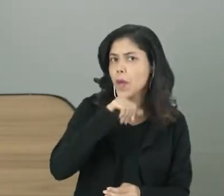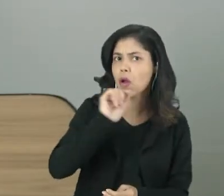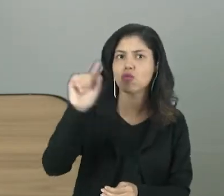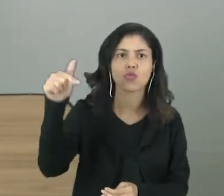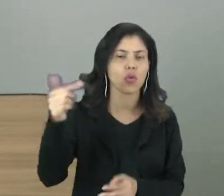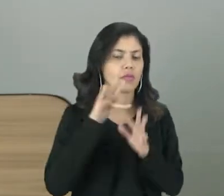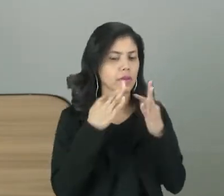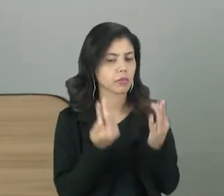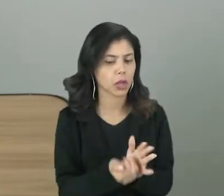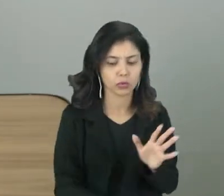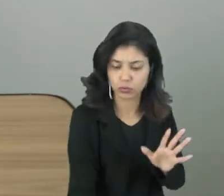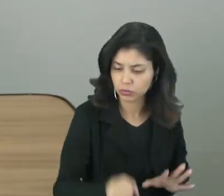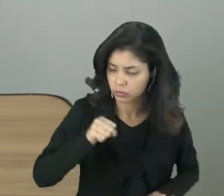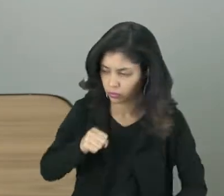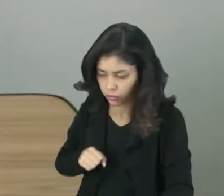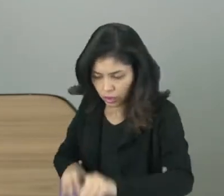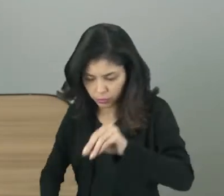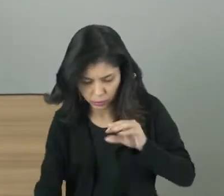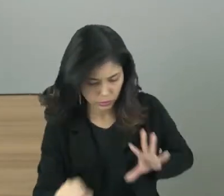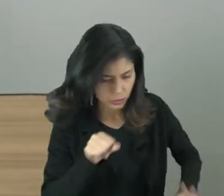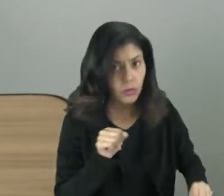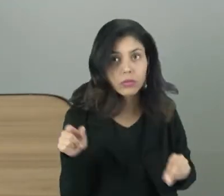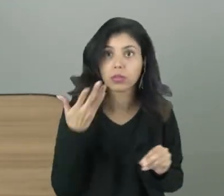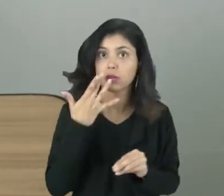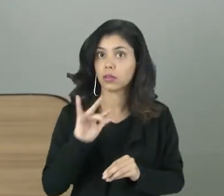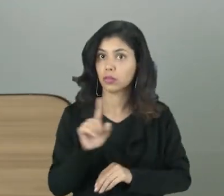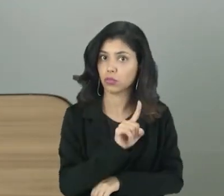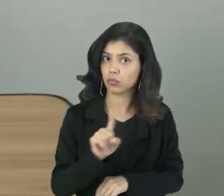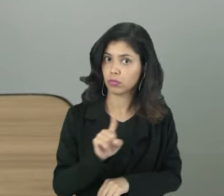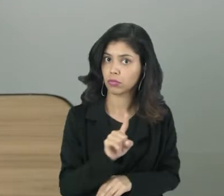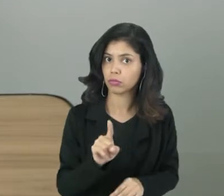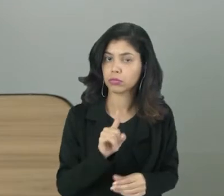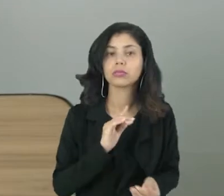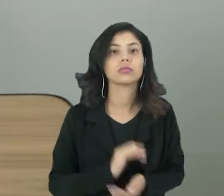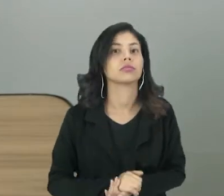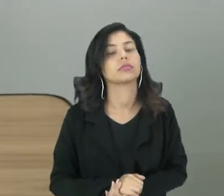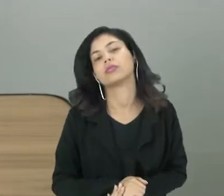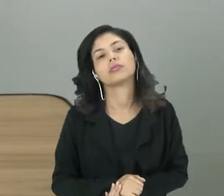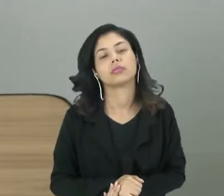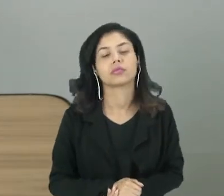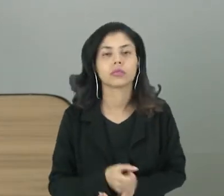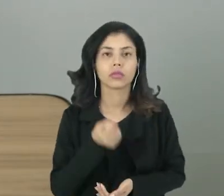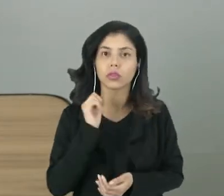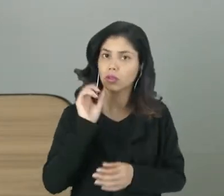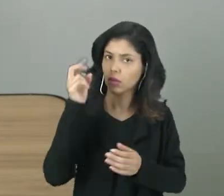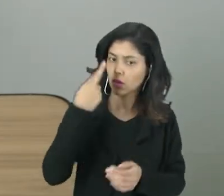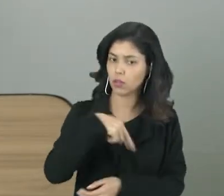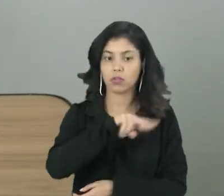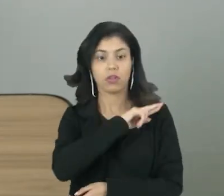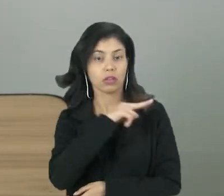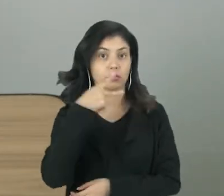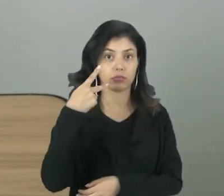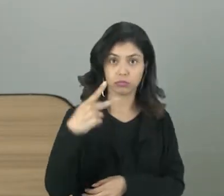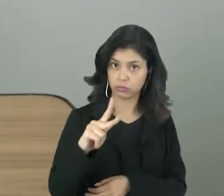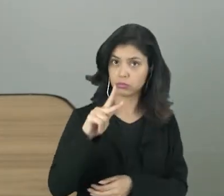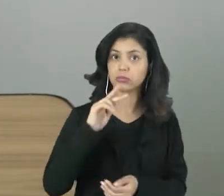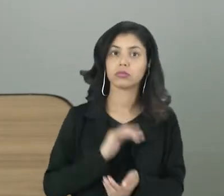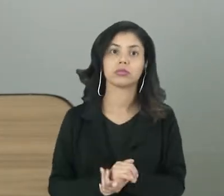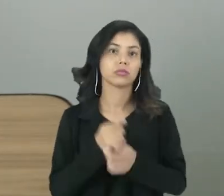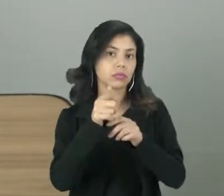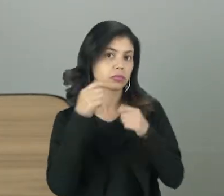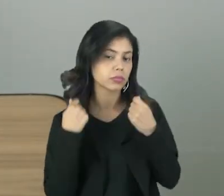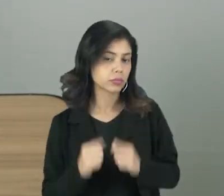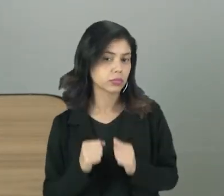ou de outro família ficar juntando roupa da criança do chão do meio da casa tá bom isso é uma responsabilidade que